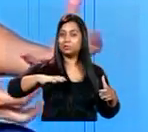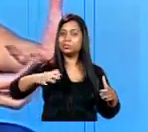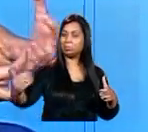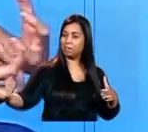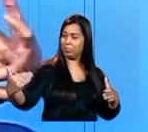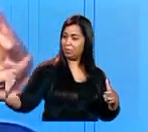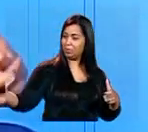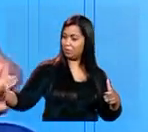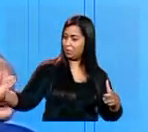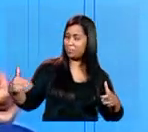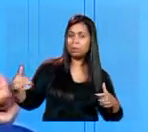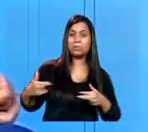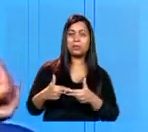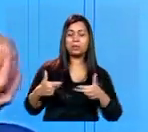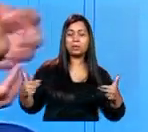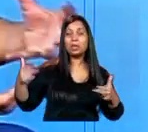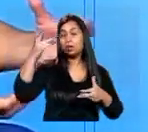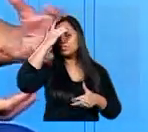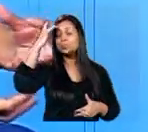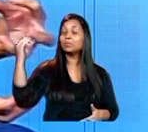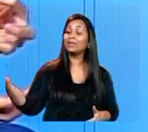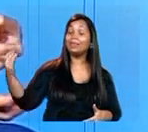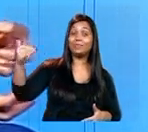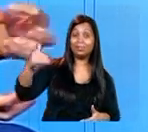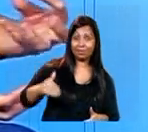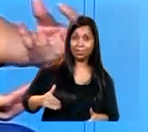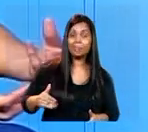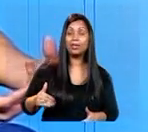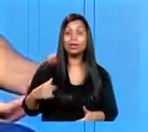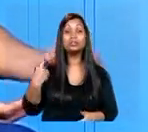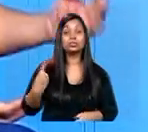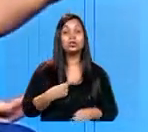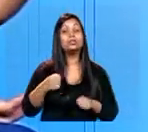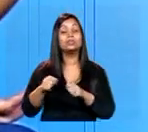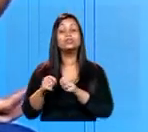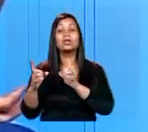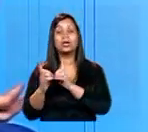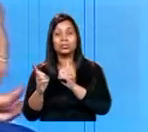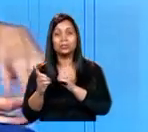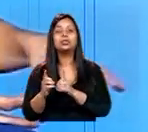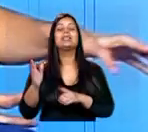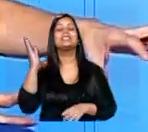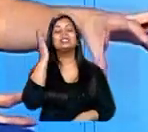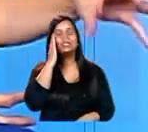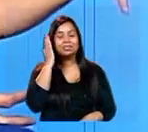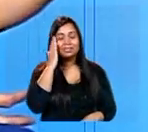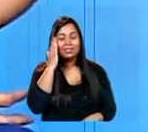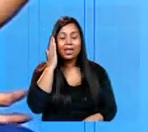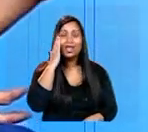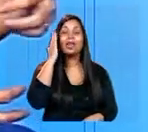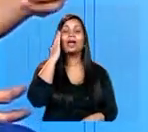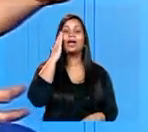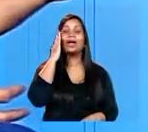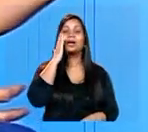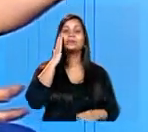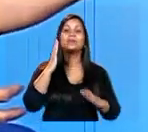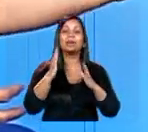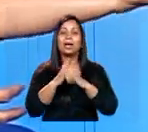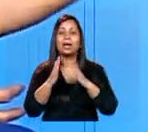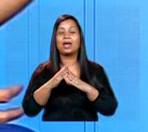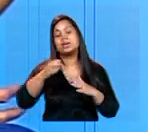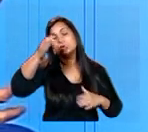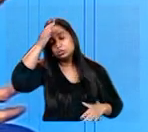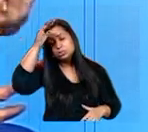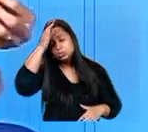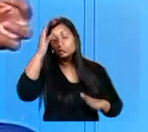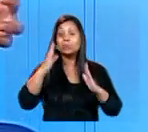do território de São José do Rio Preto. Nós temos muitos casos de pacientes que vêm, a gente está fazendo o atendimento, mas a gente sabe que nós estamos